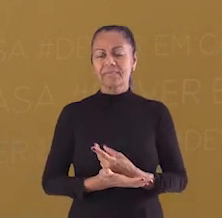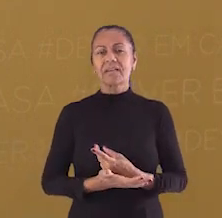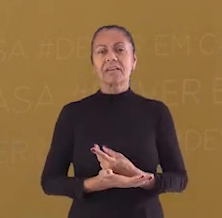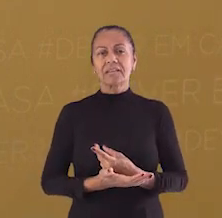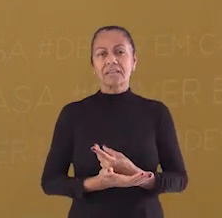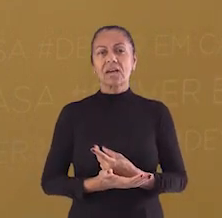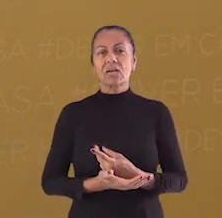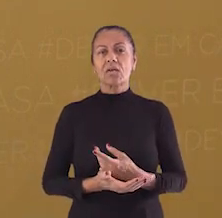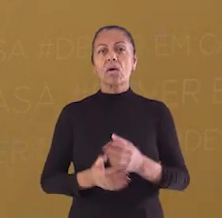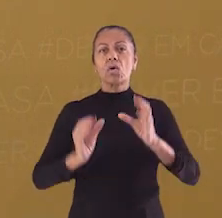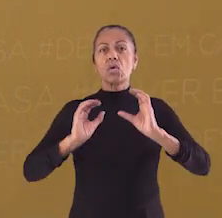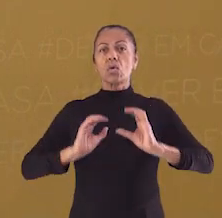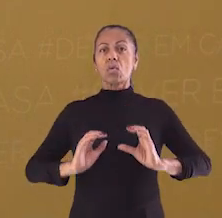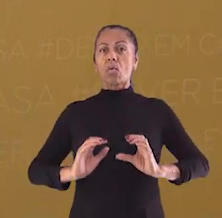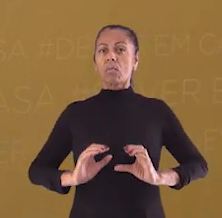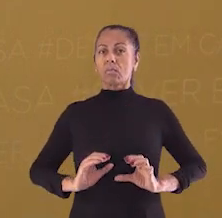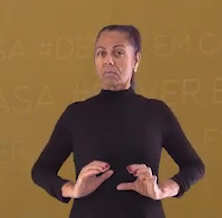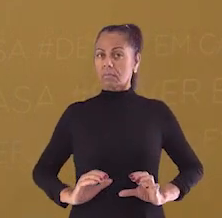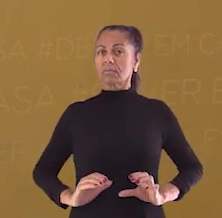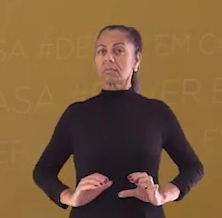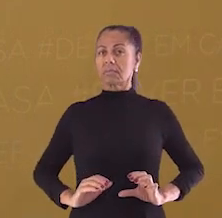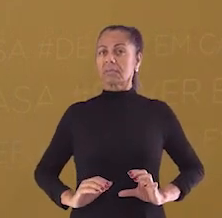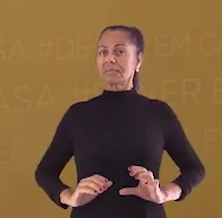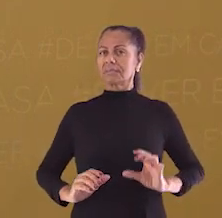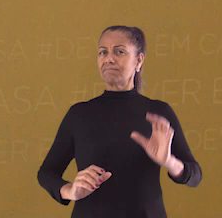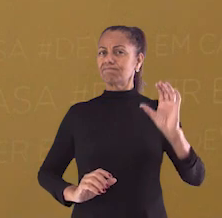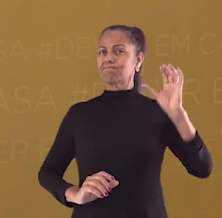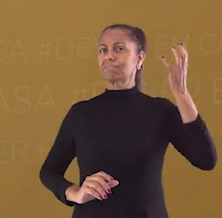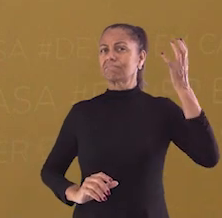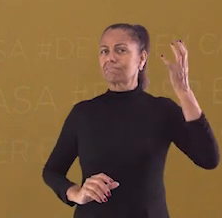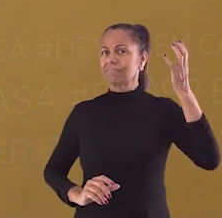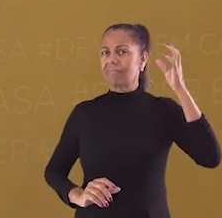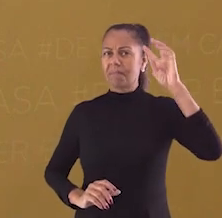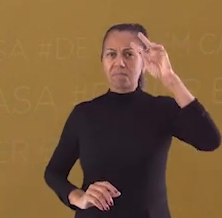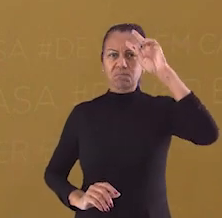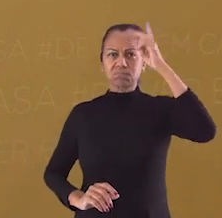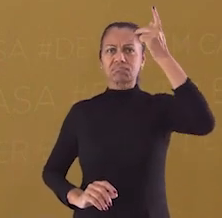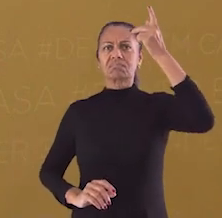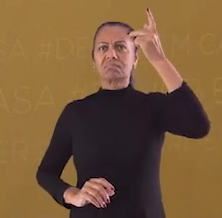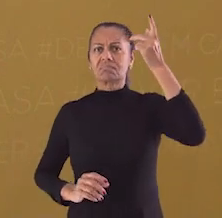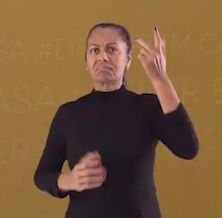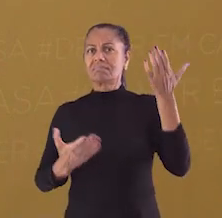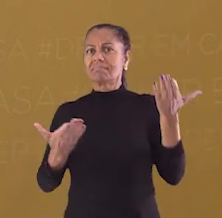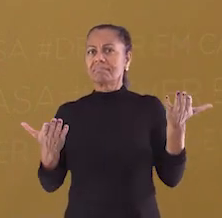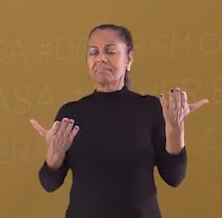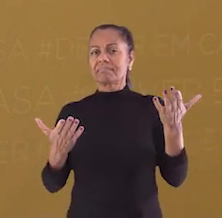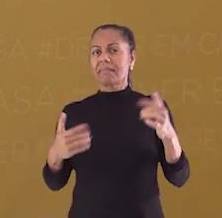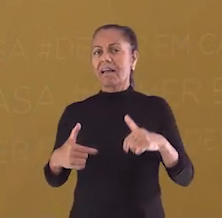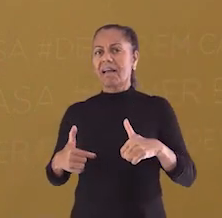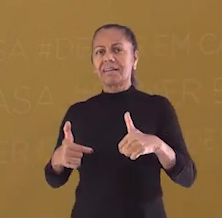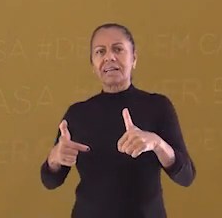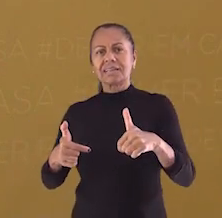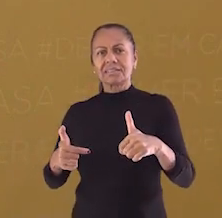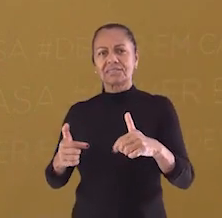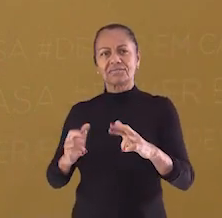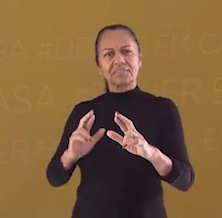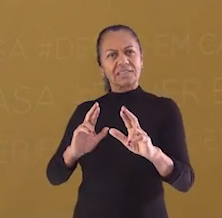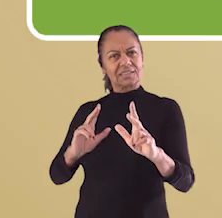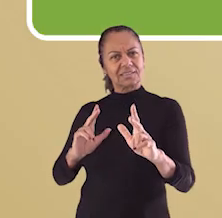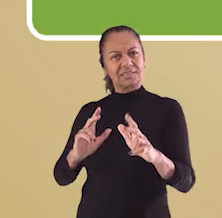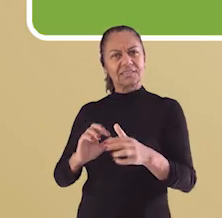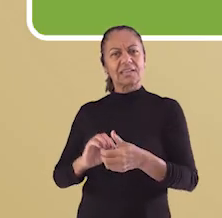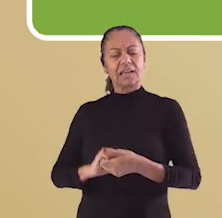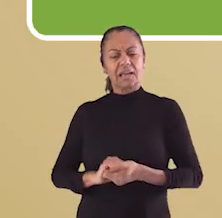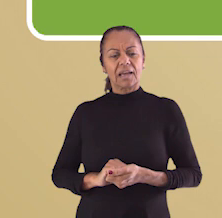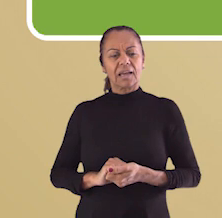Distúrbios alimentares são mudanças graves no comportamento de um indivíduo, seja adulto ou criança, no que diz respeito à alimentação.